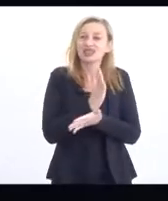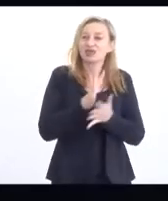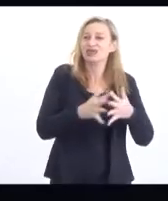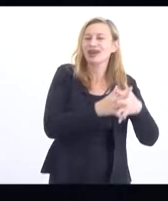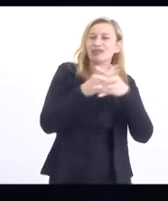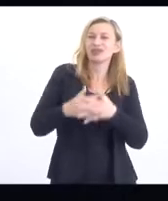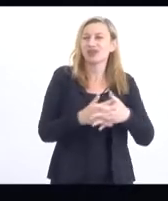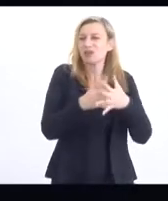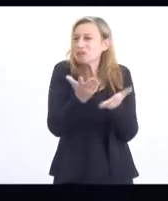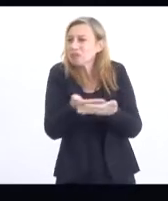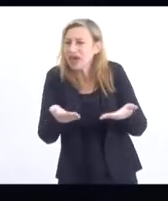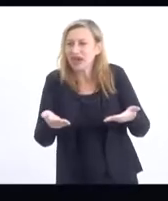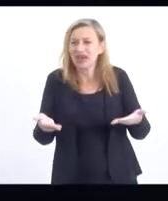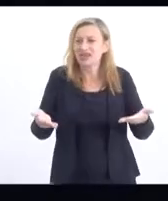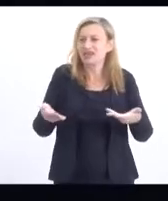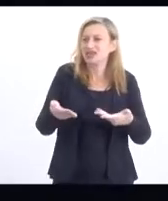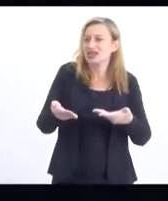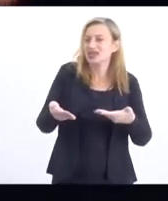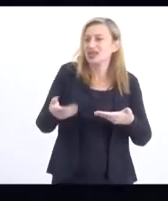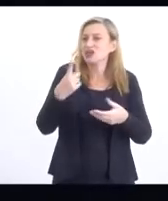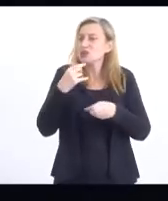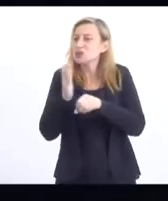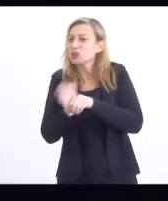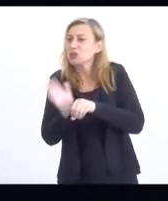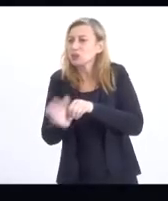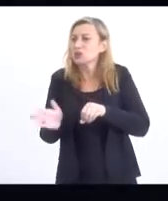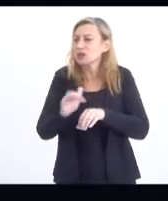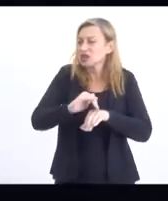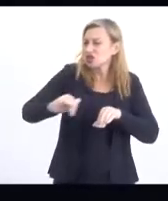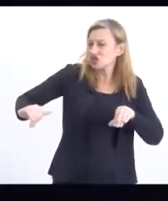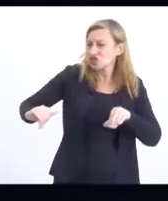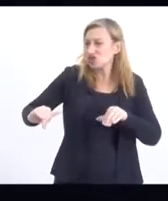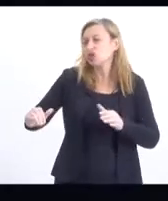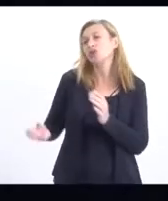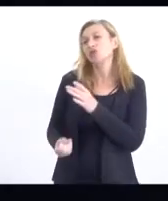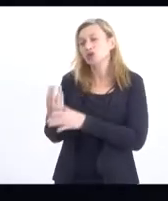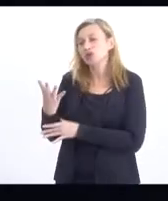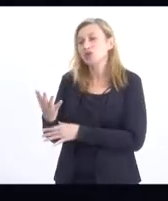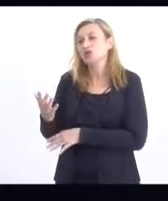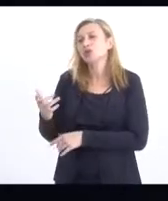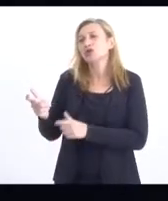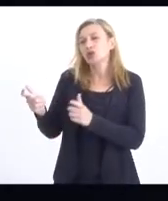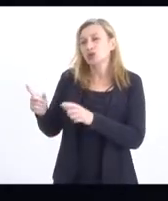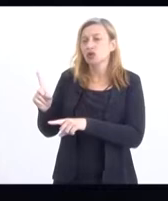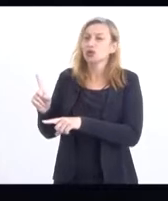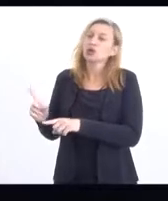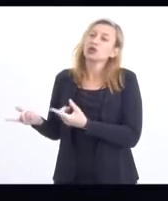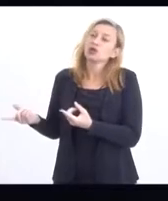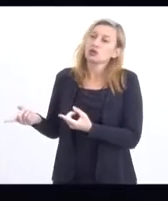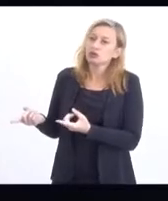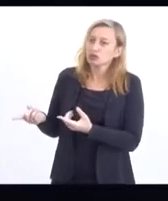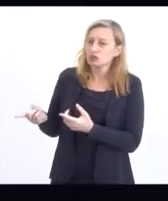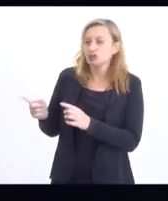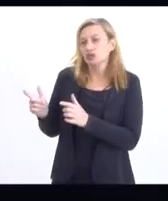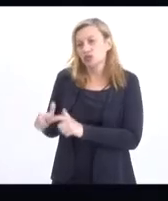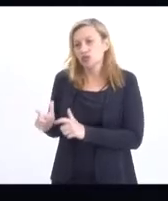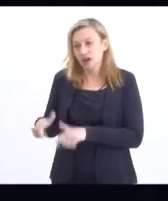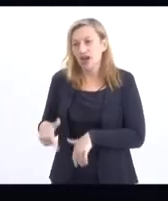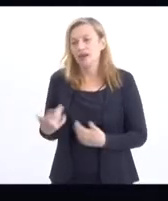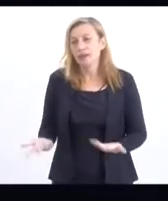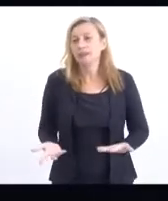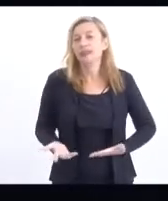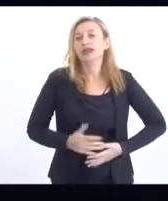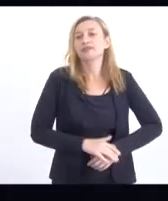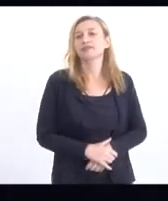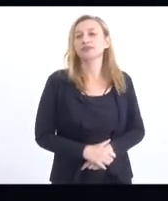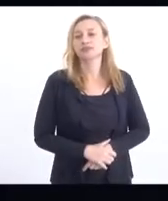fora e muitas das vezes tira o produtor do ramo, pelo não ter o preço do... Não. Quero comentar o Torinho, o Zé